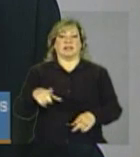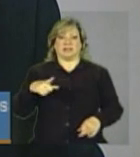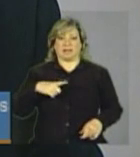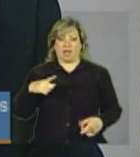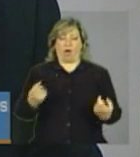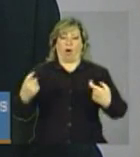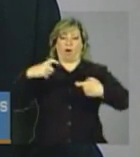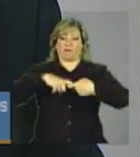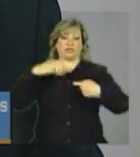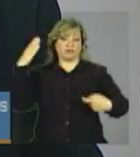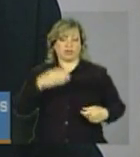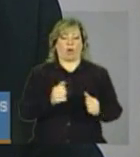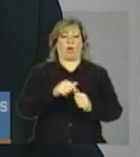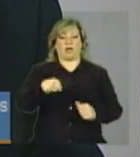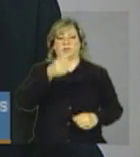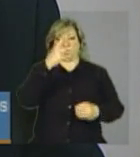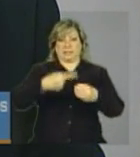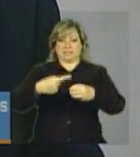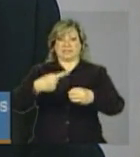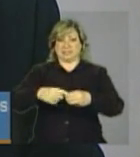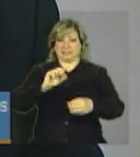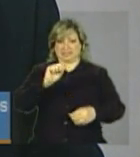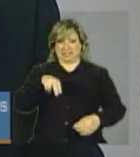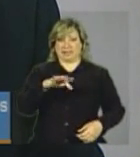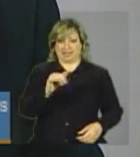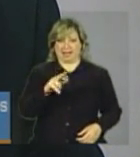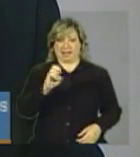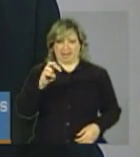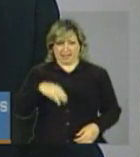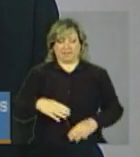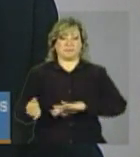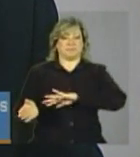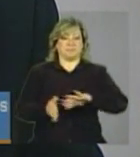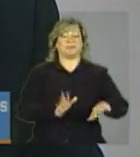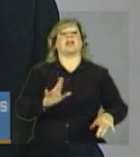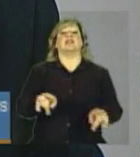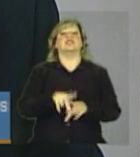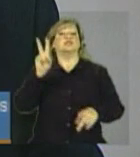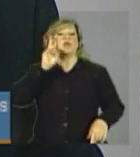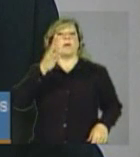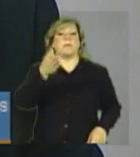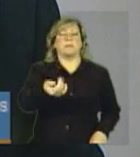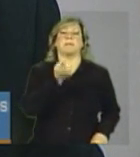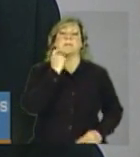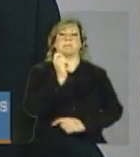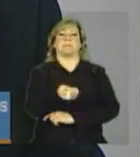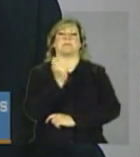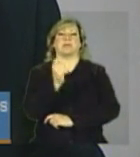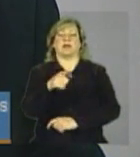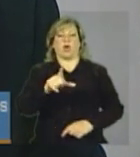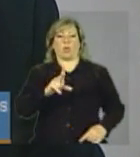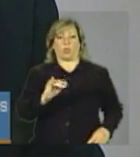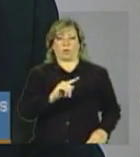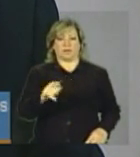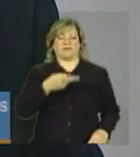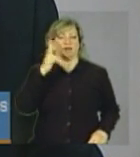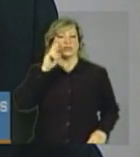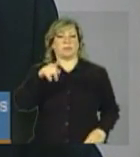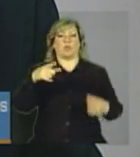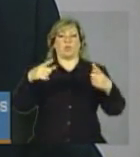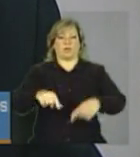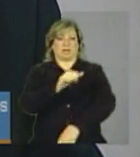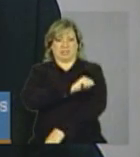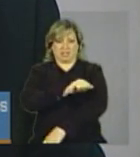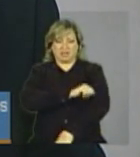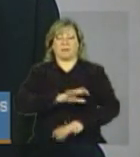direto com este município. E com relação aos pescadores, eu estendo a mesma preocupação que o Luiz coloca de Angra dos